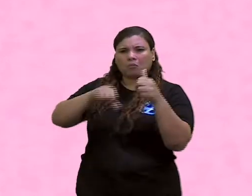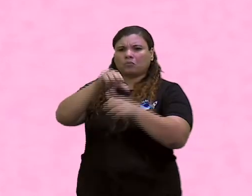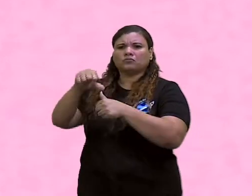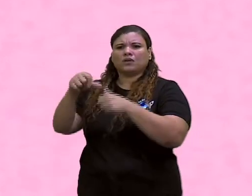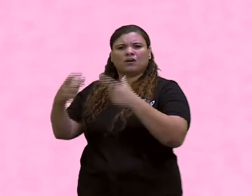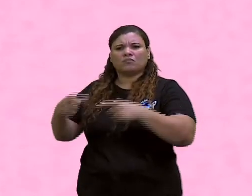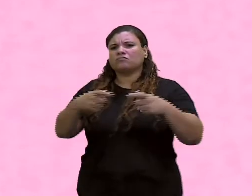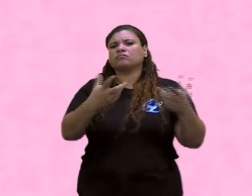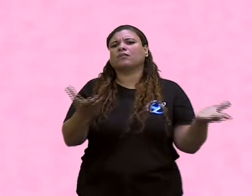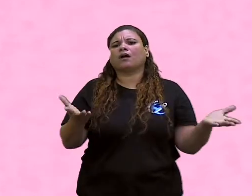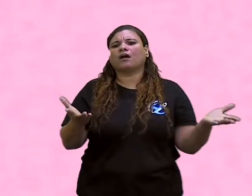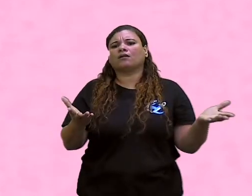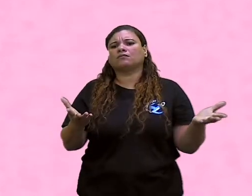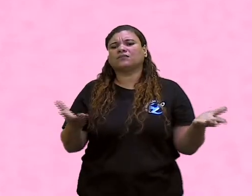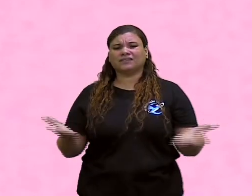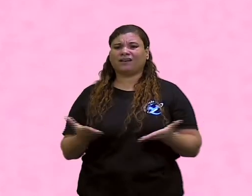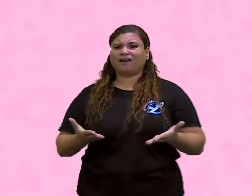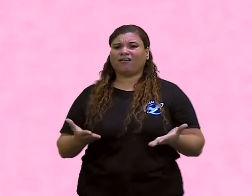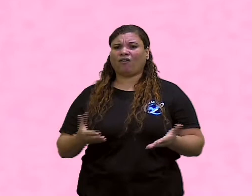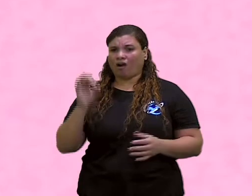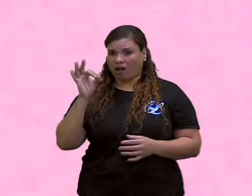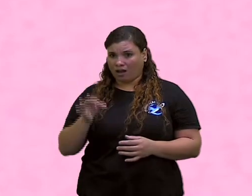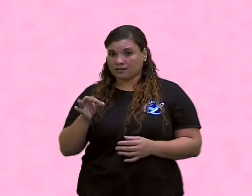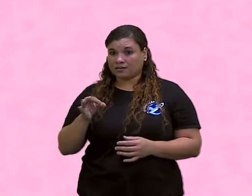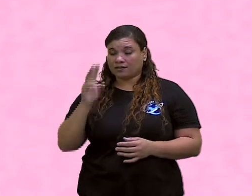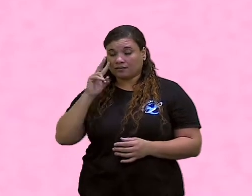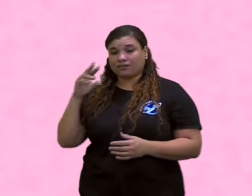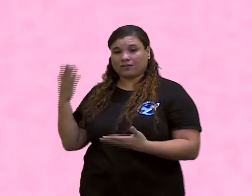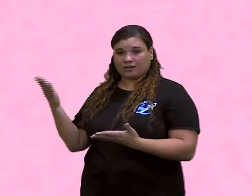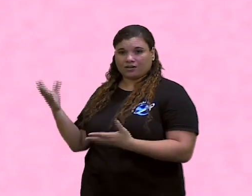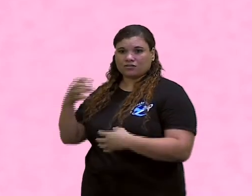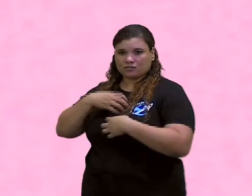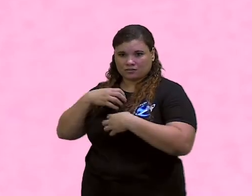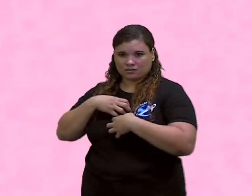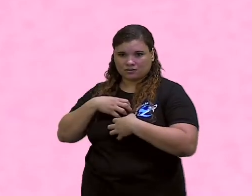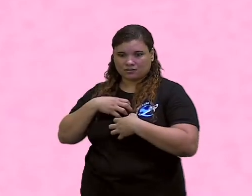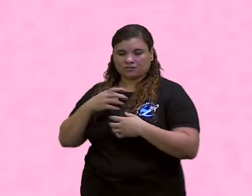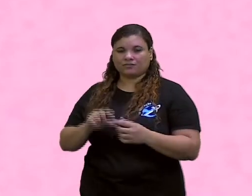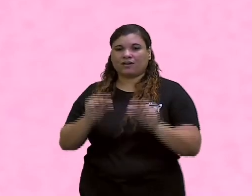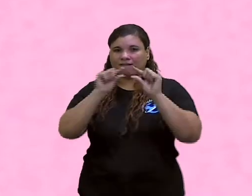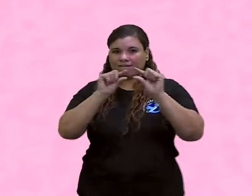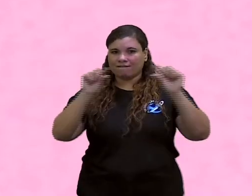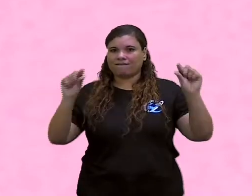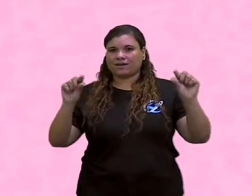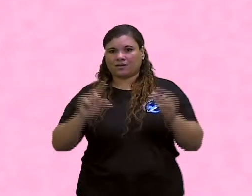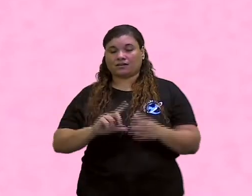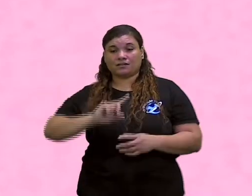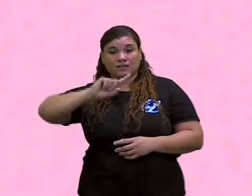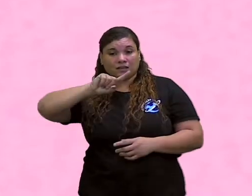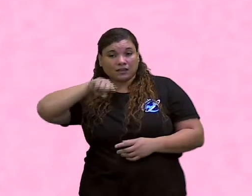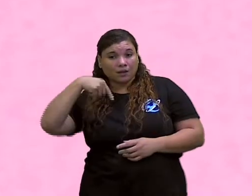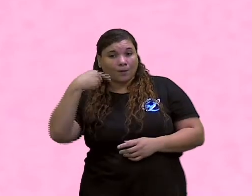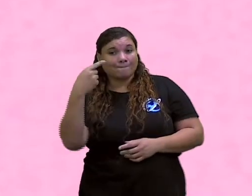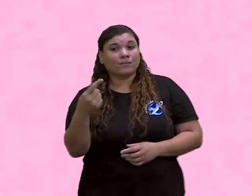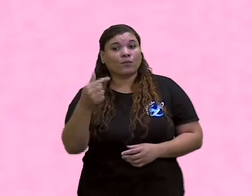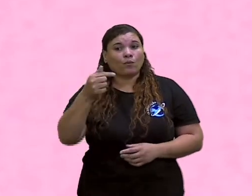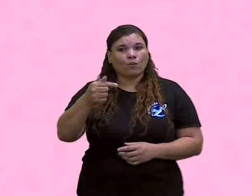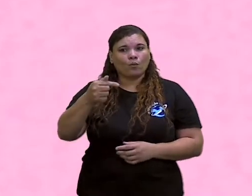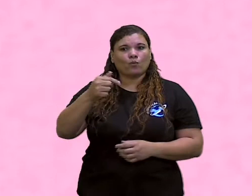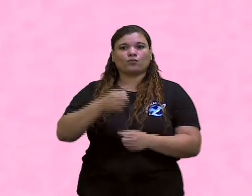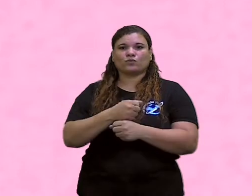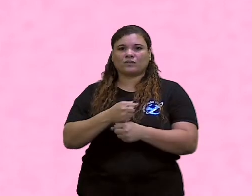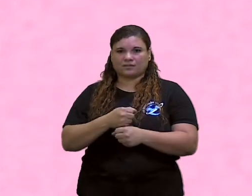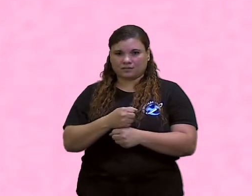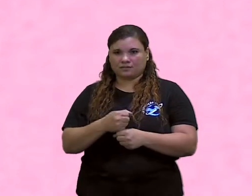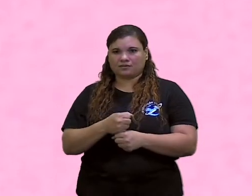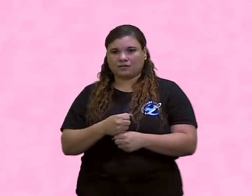trouxe, ó. Após 7 anos, meu time venceu um campeonato. Percebam então que essa posição aí, né, do início, a